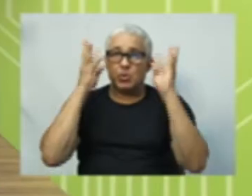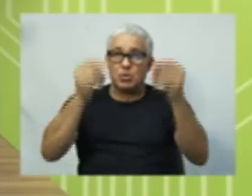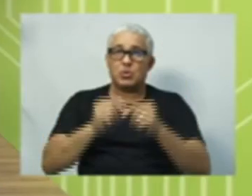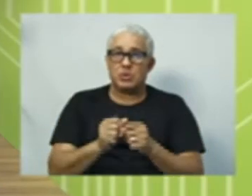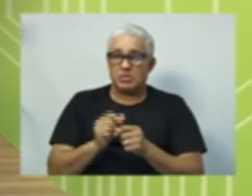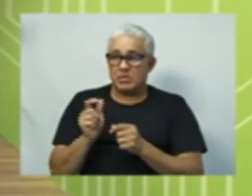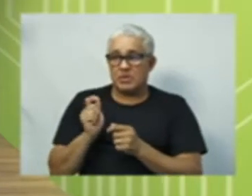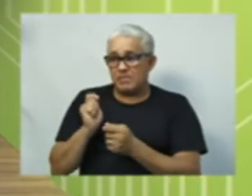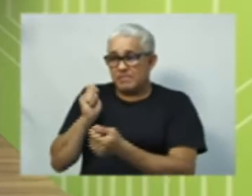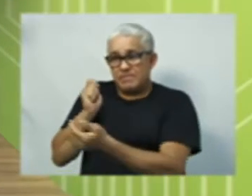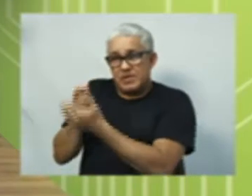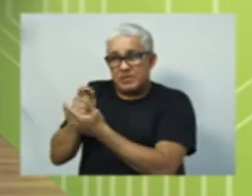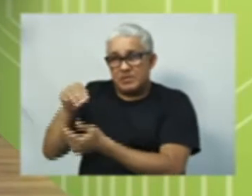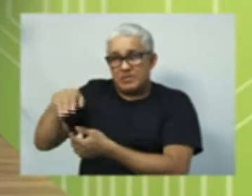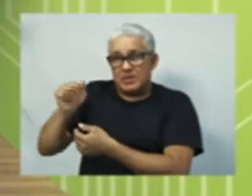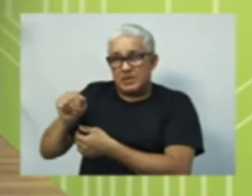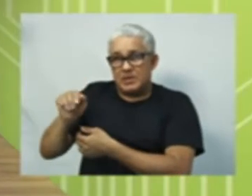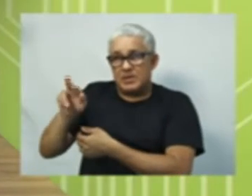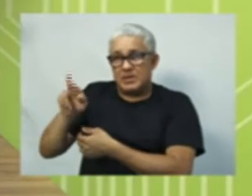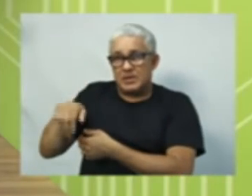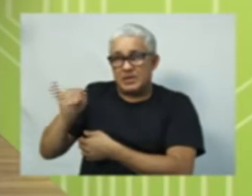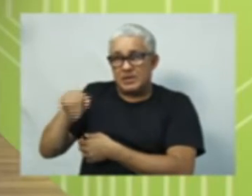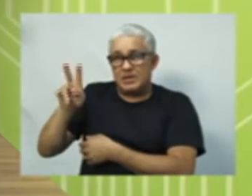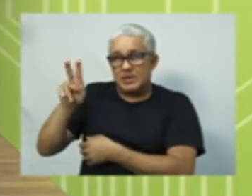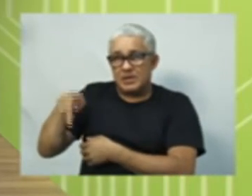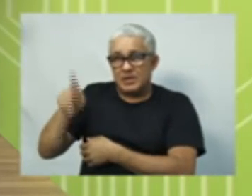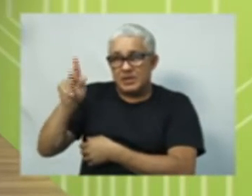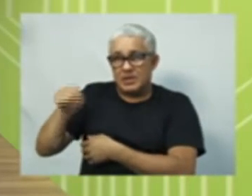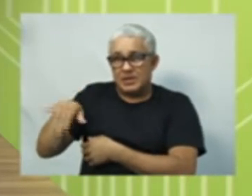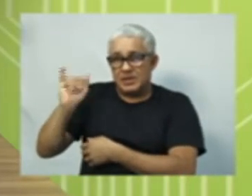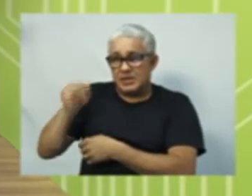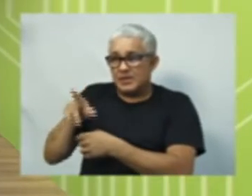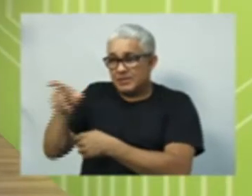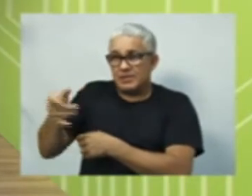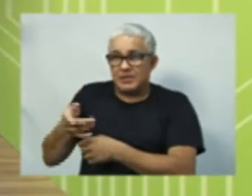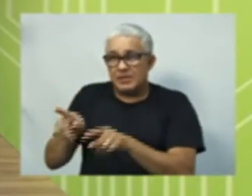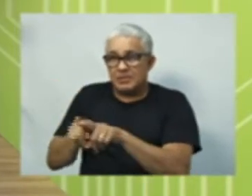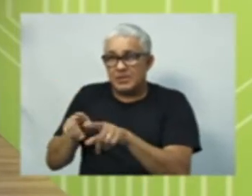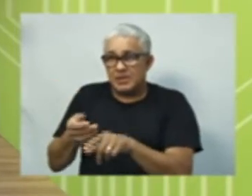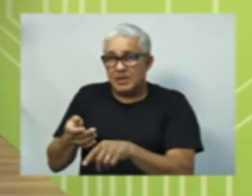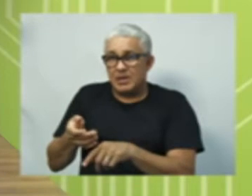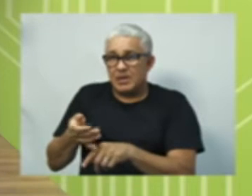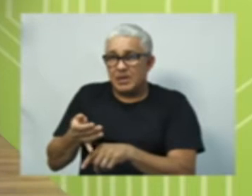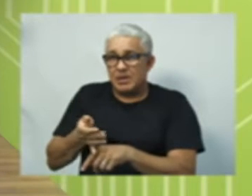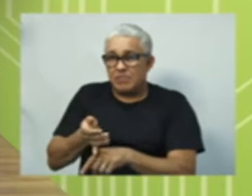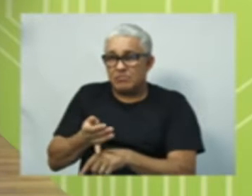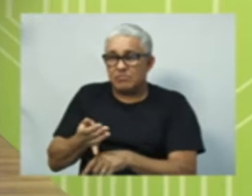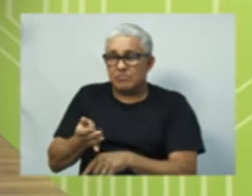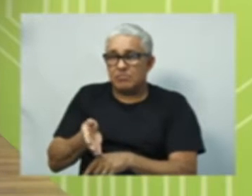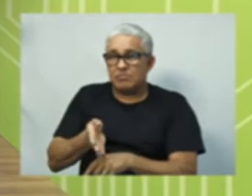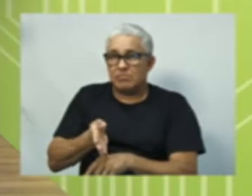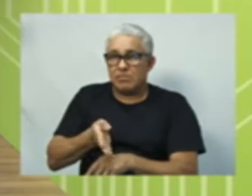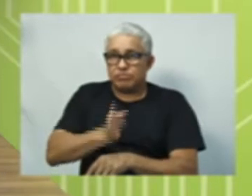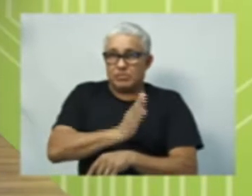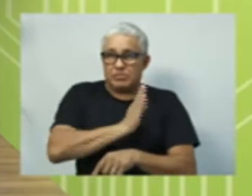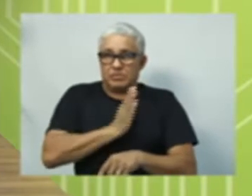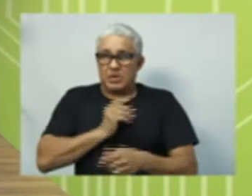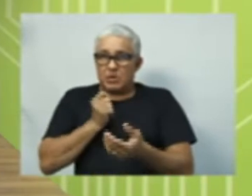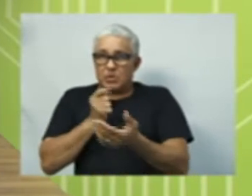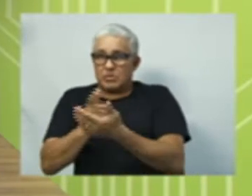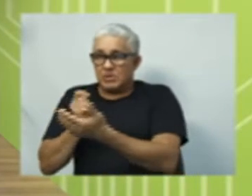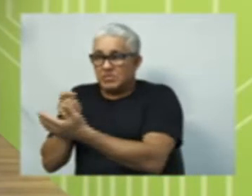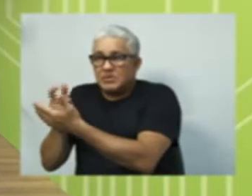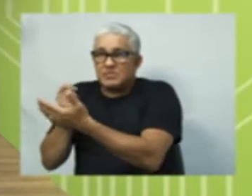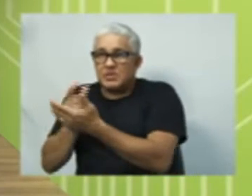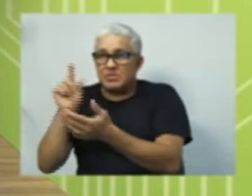Mary Kay, compra um pouquinho do Nacional. Qual é o Nacional? Boticário, né? Compra um pouquinho da Boticário, um pouquinho e aí sim vai por diante, né? A gente acaba